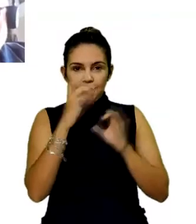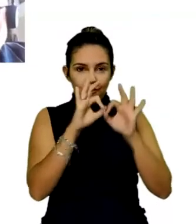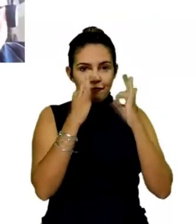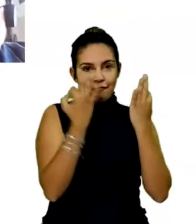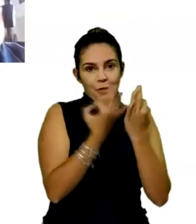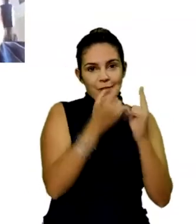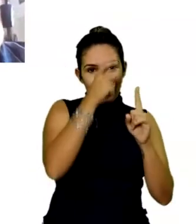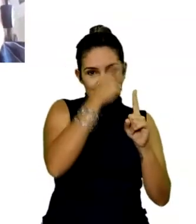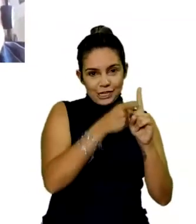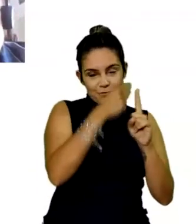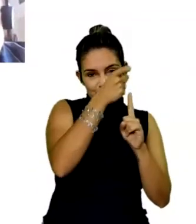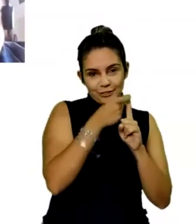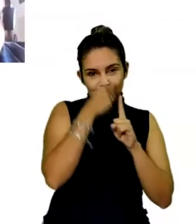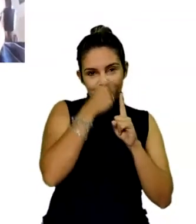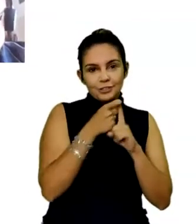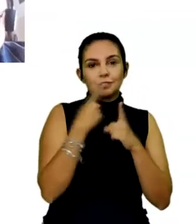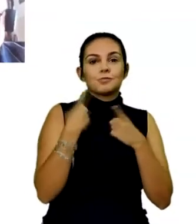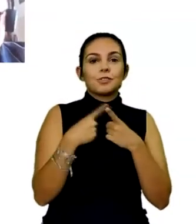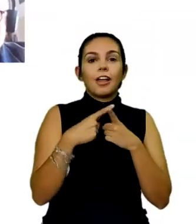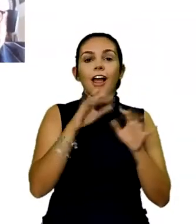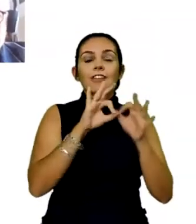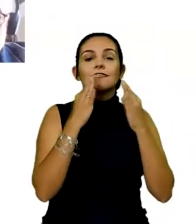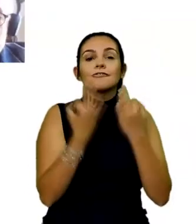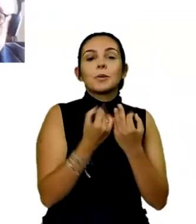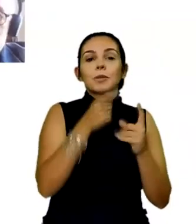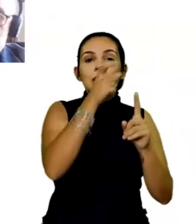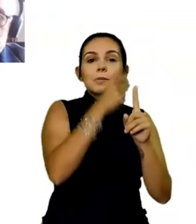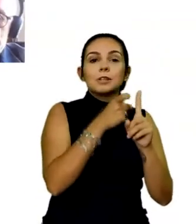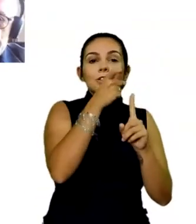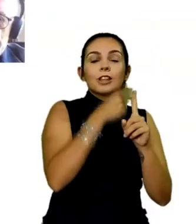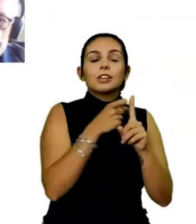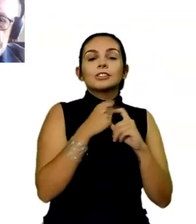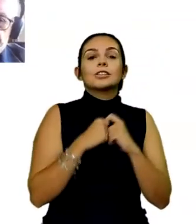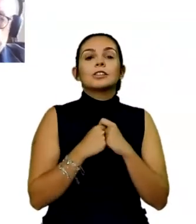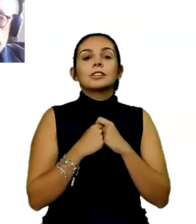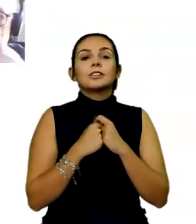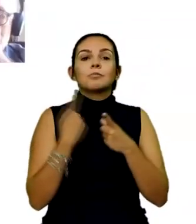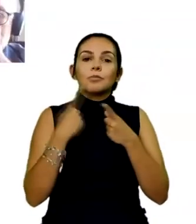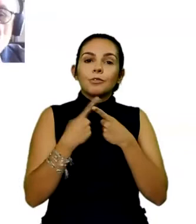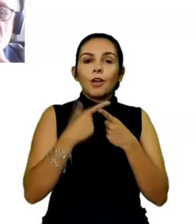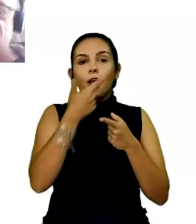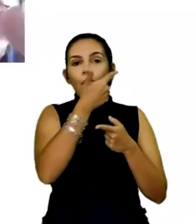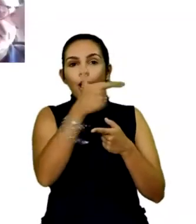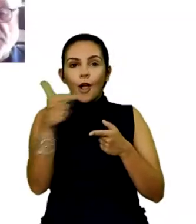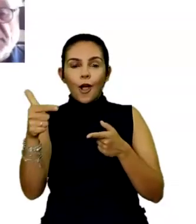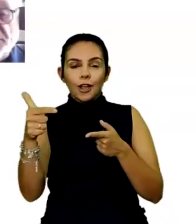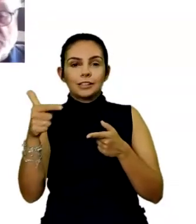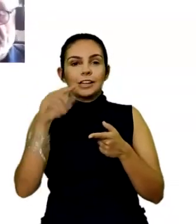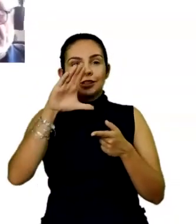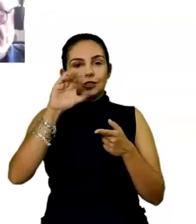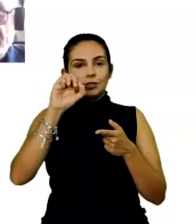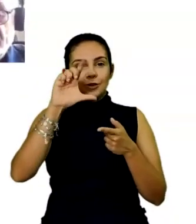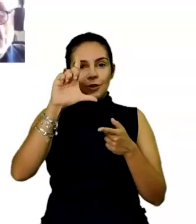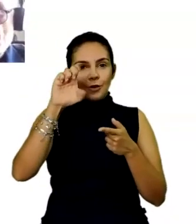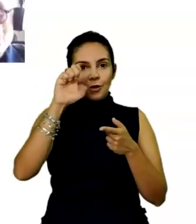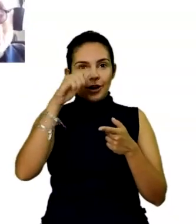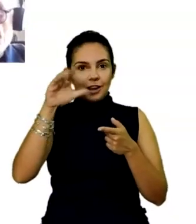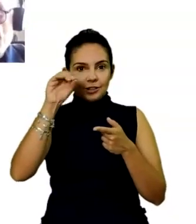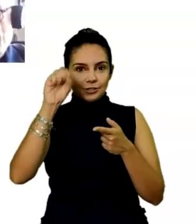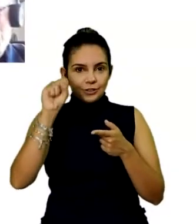criar uma família de personagens. Por que essa família de personagens? Porque as outras